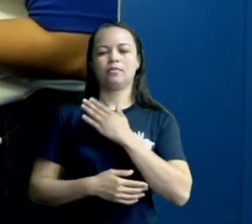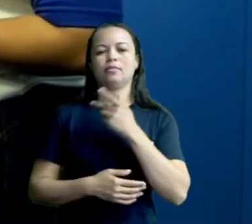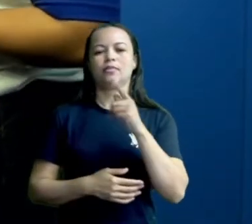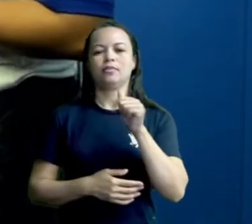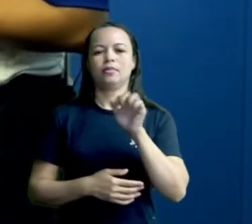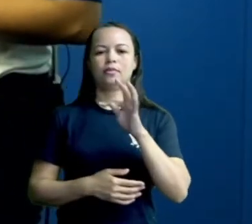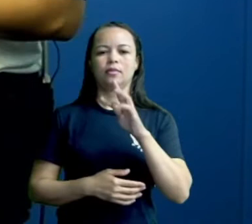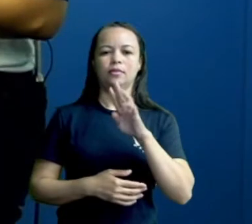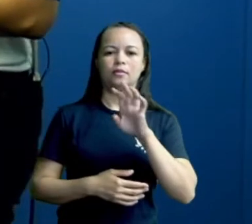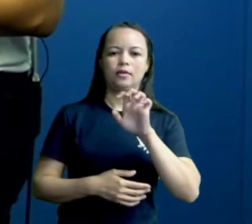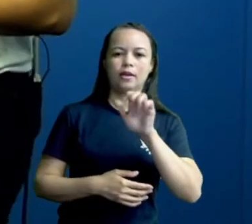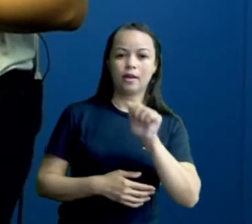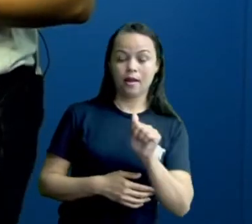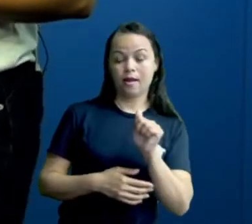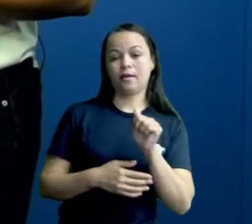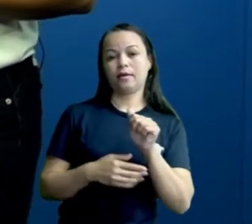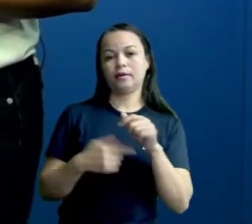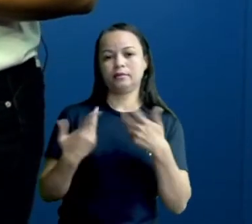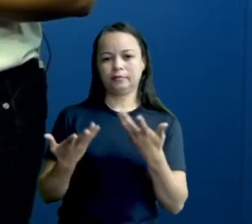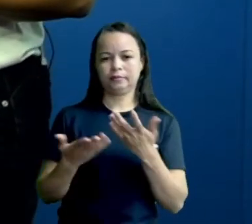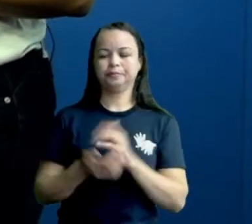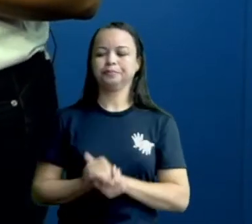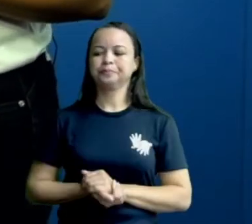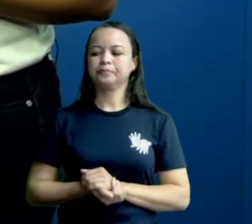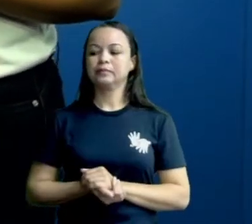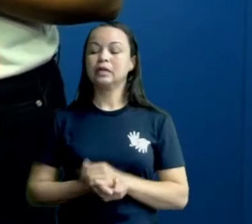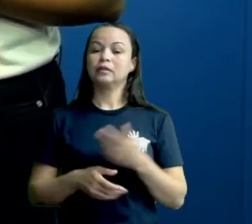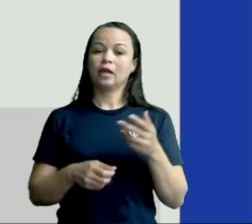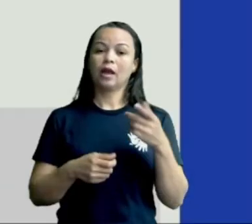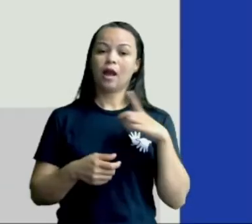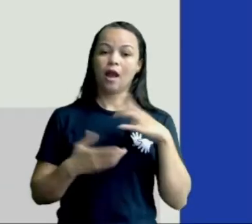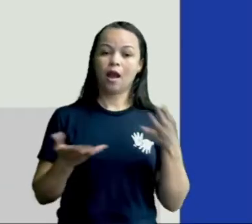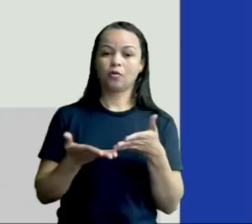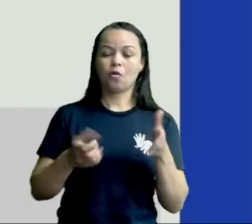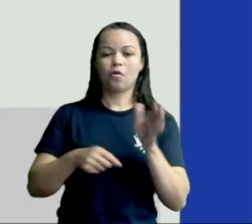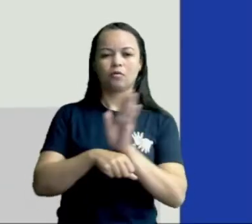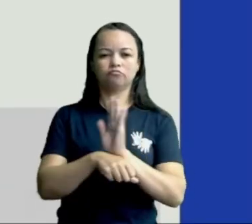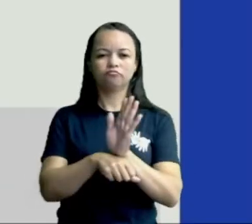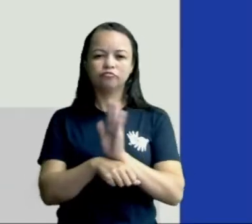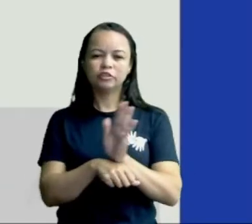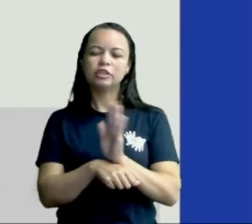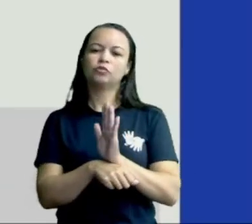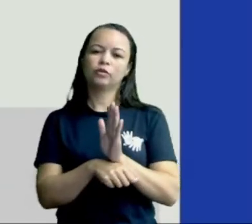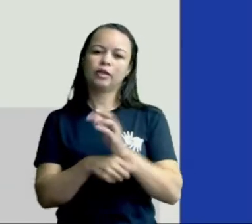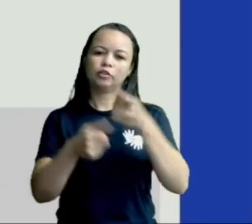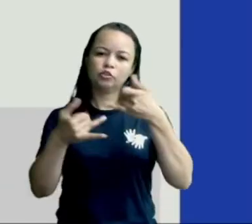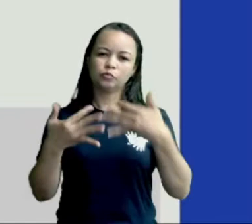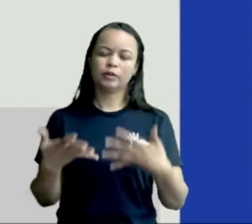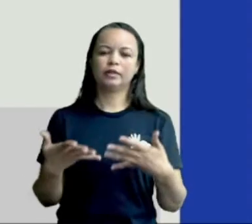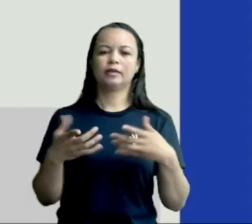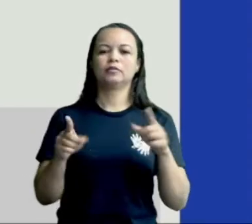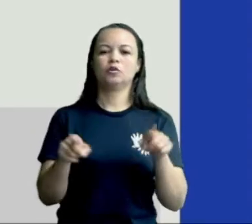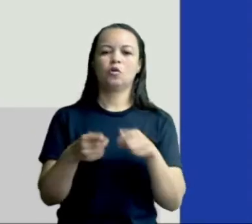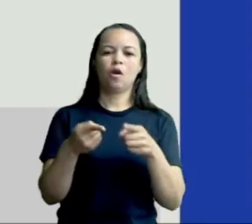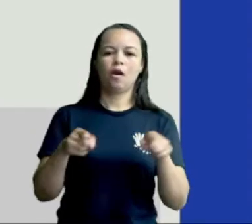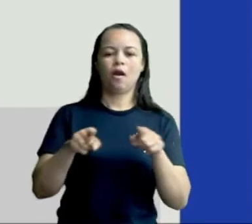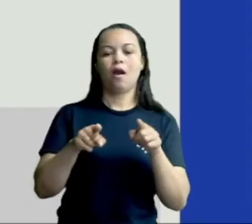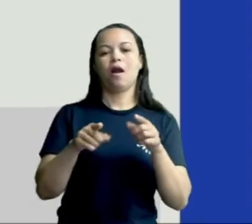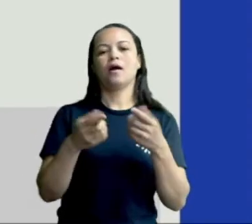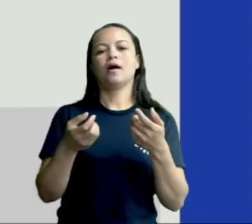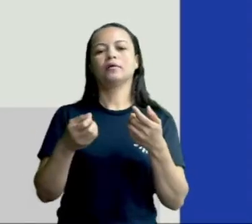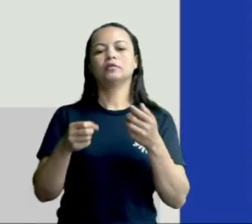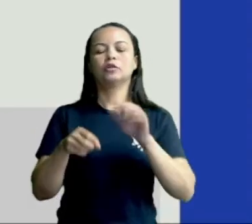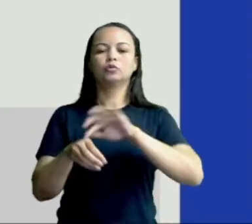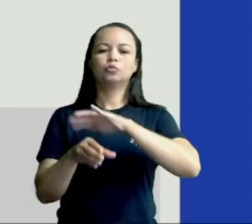Agora a gente vai assistir um videozinho bem curtinho, mas ele explica bem interessante sobre a Batalha do Monte das Tabocas. Tem